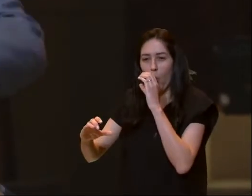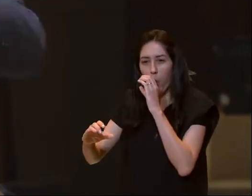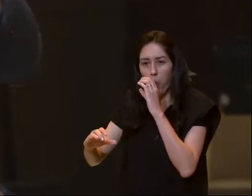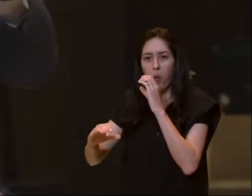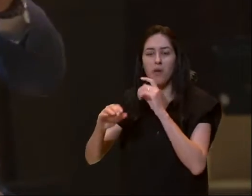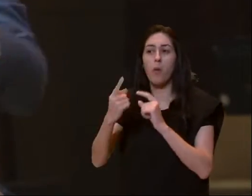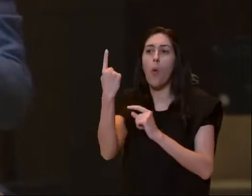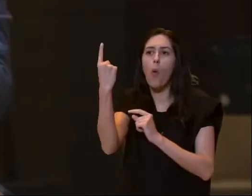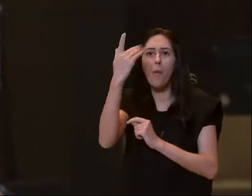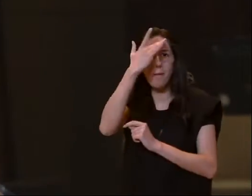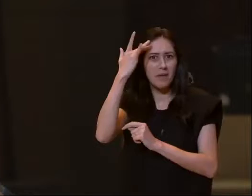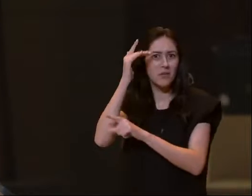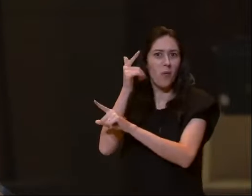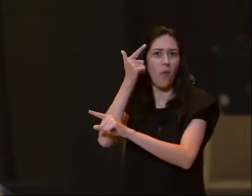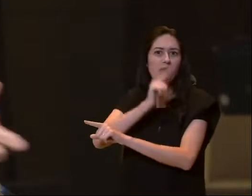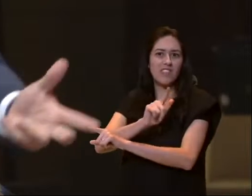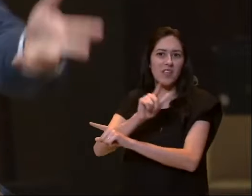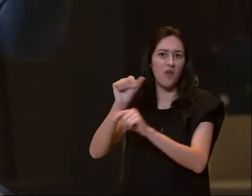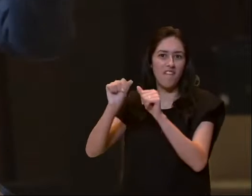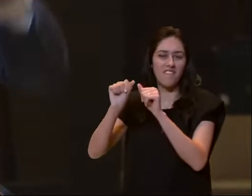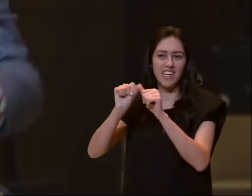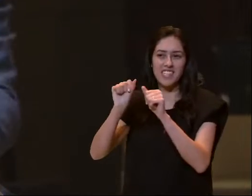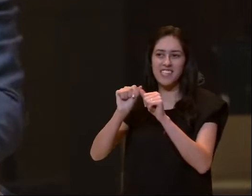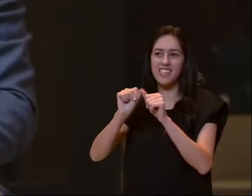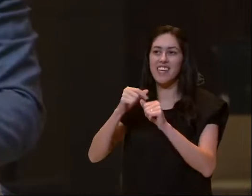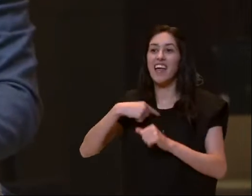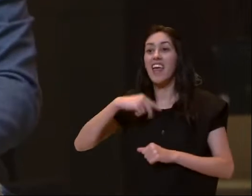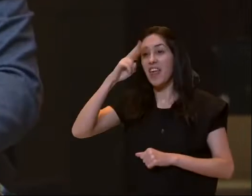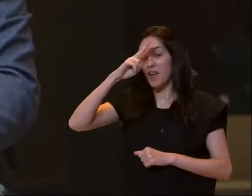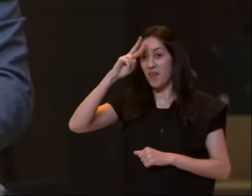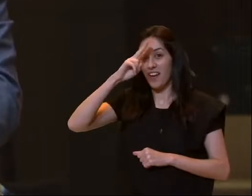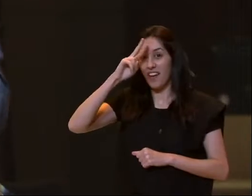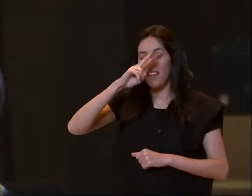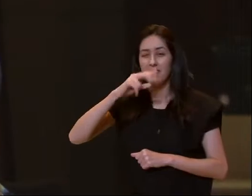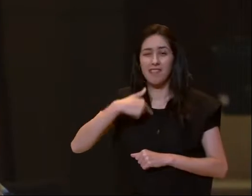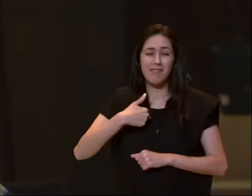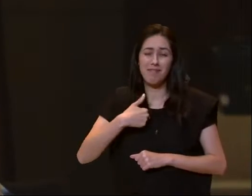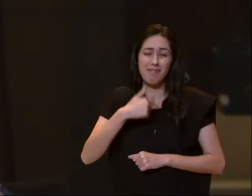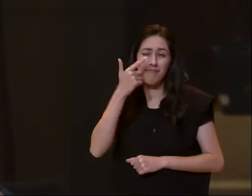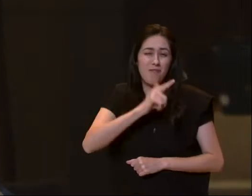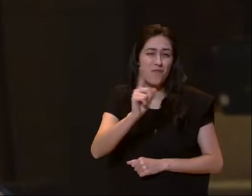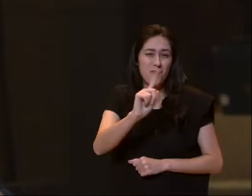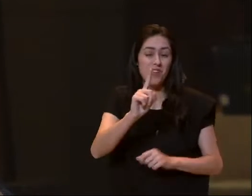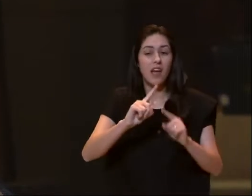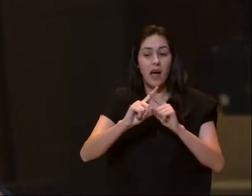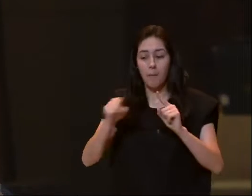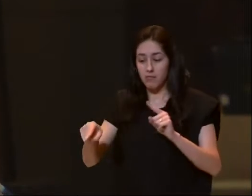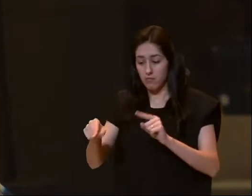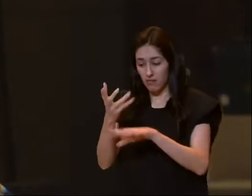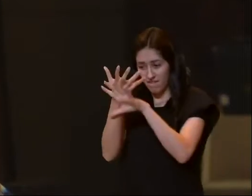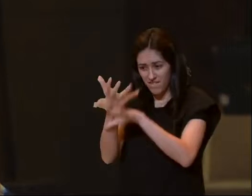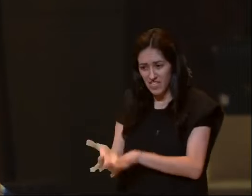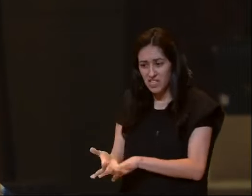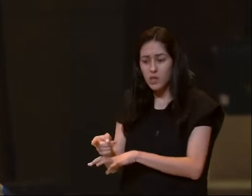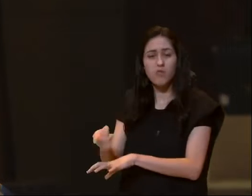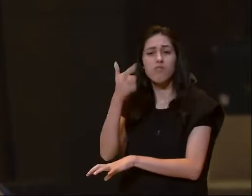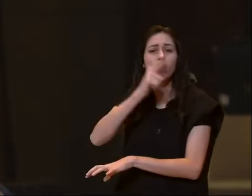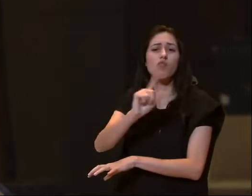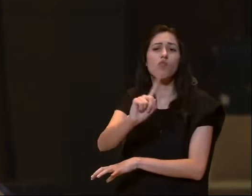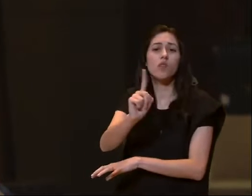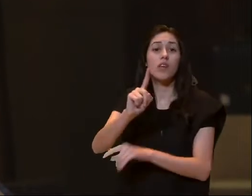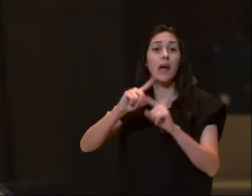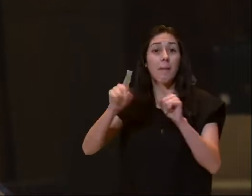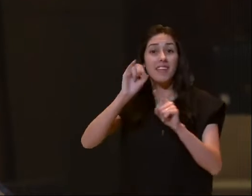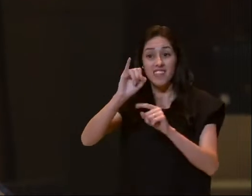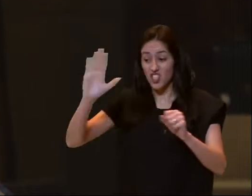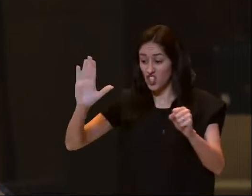esse feito. Eu lembro, o pneu vazio não serve para nada. Mas quando ele está cheio, ele te leva a algum lugar. O